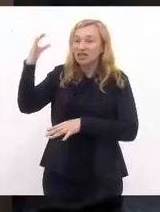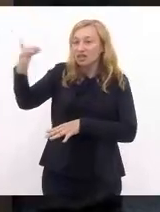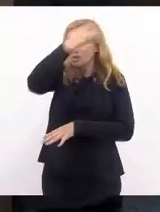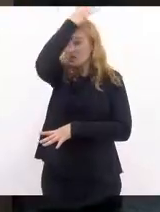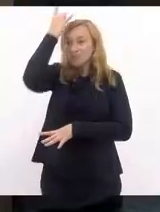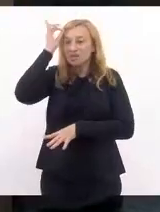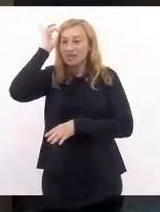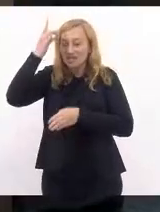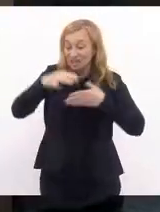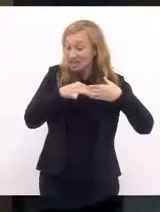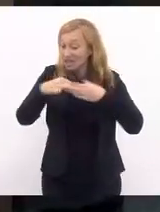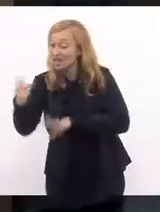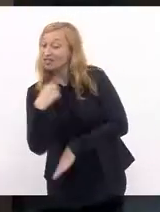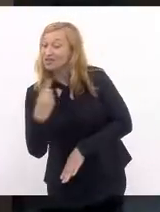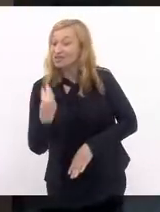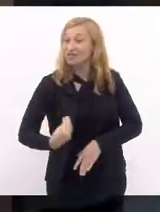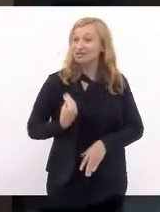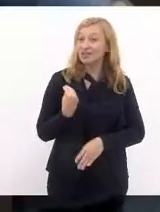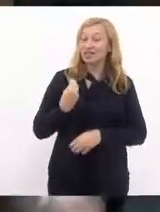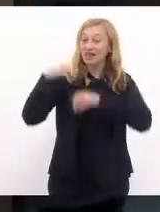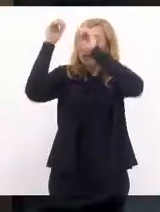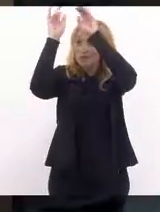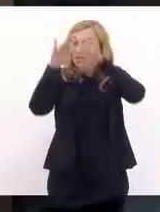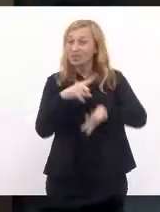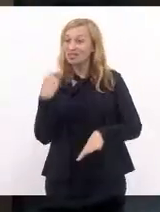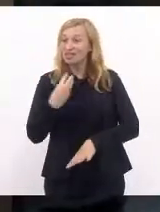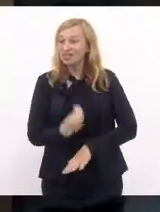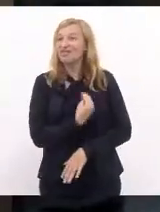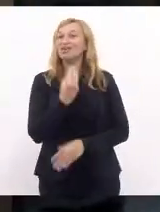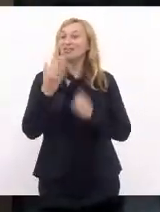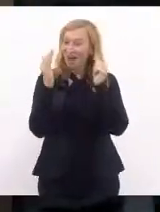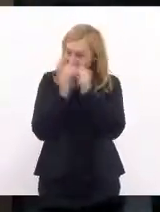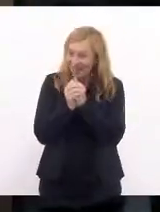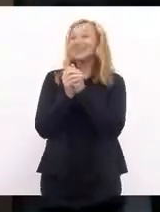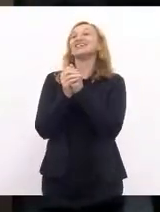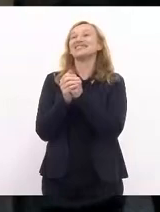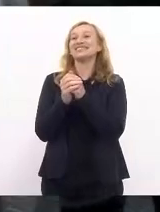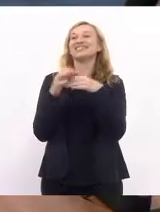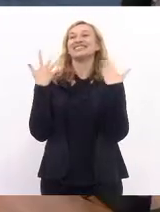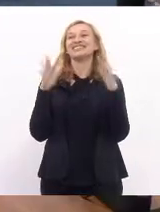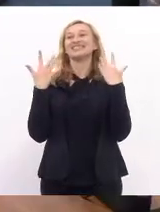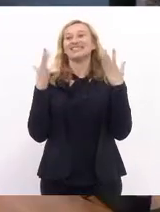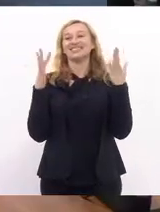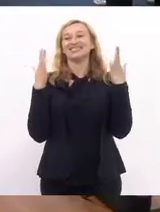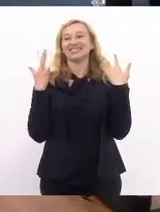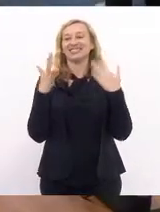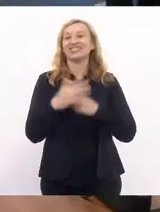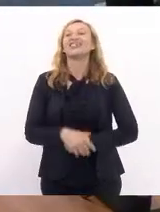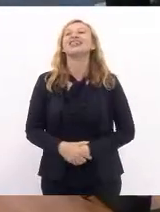santo nos dirija e esteja sobre todos nós nessa casa muito obrigada tá